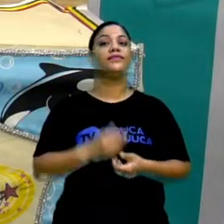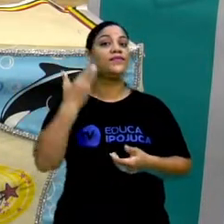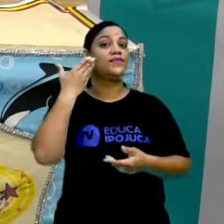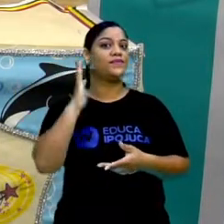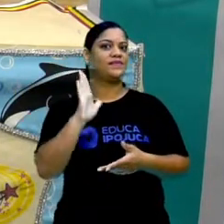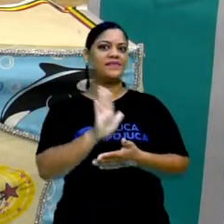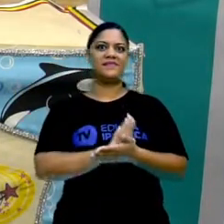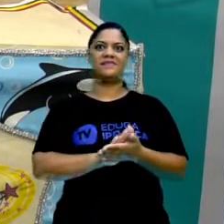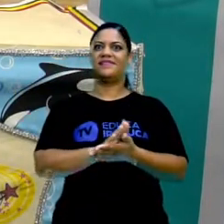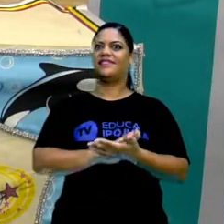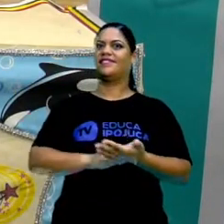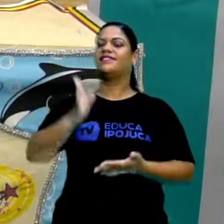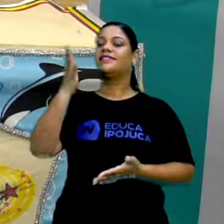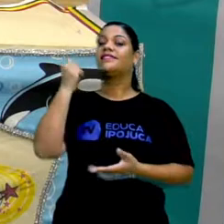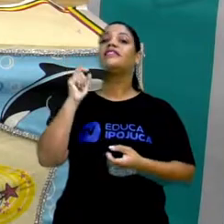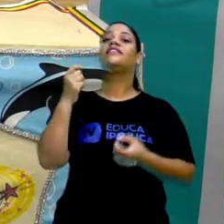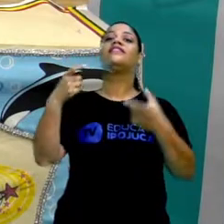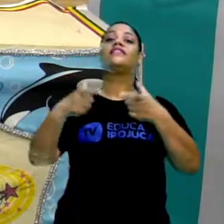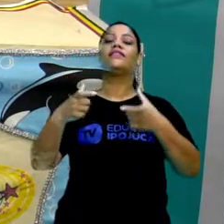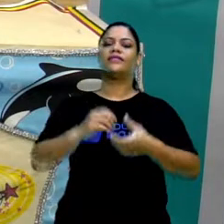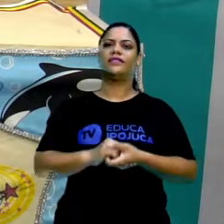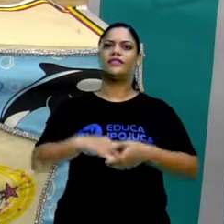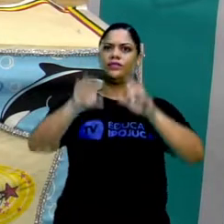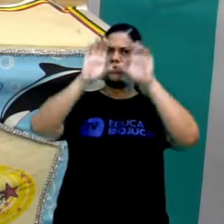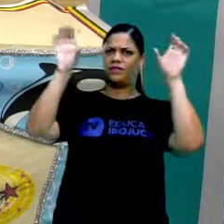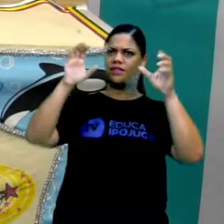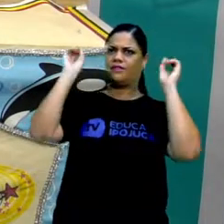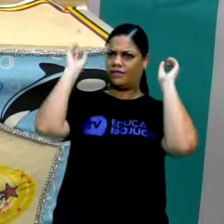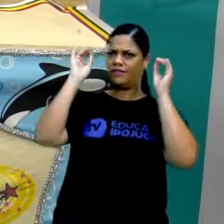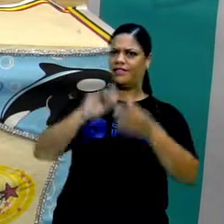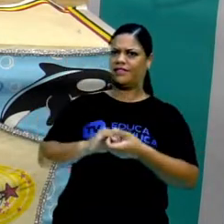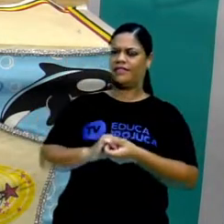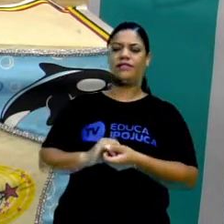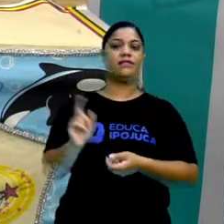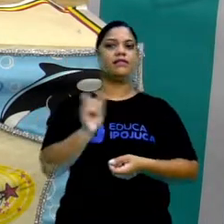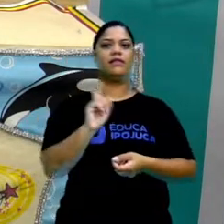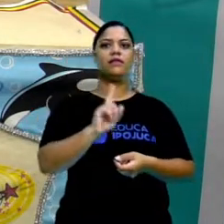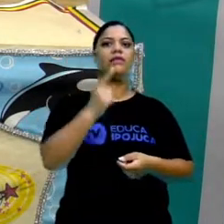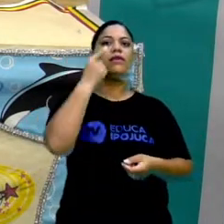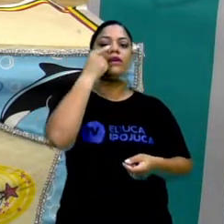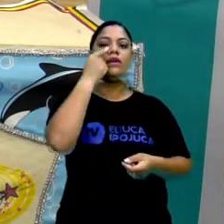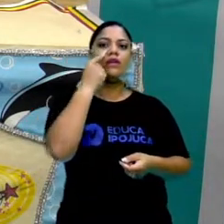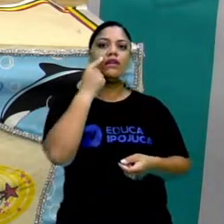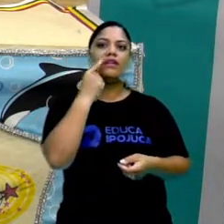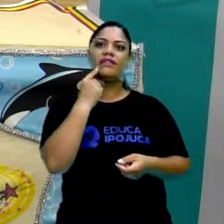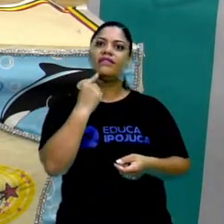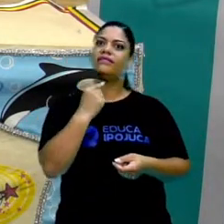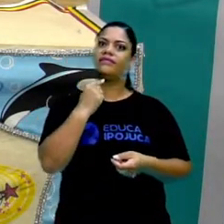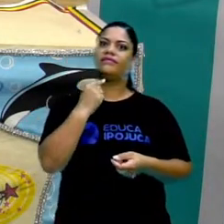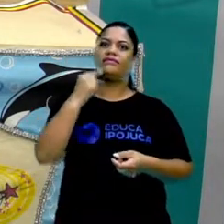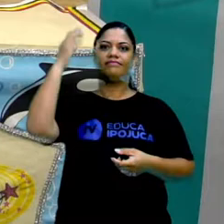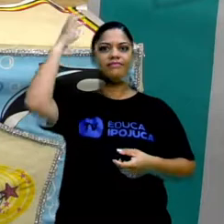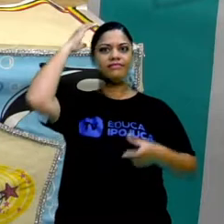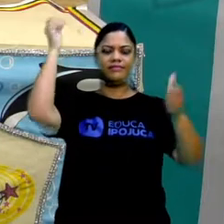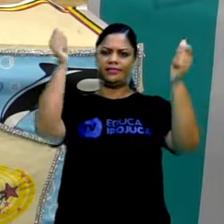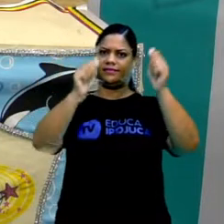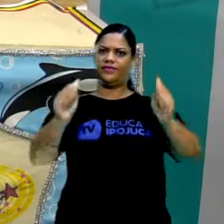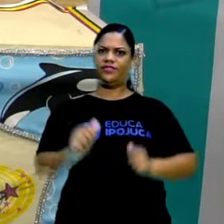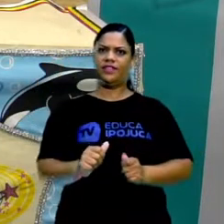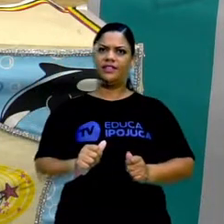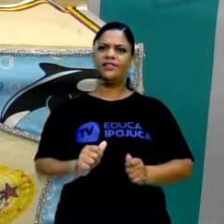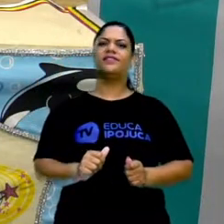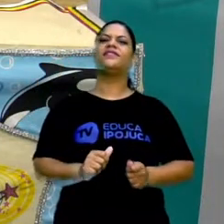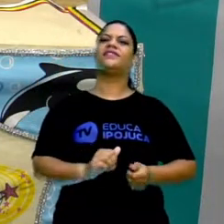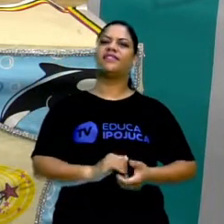sabe, leiturinha? Tu acha que estava vindo de onde? Do céu. Não. Do olho do príncipe. Da estátua?